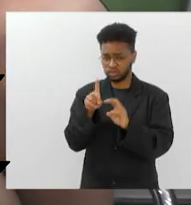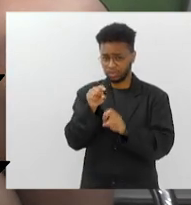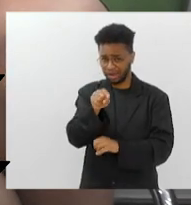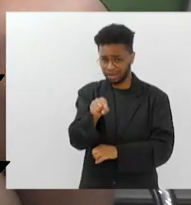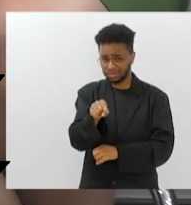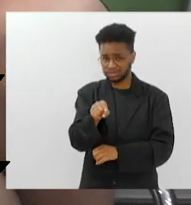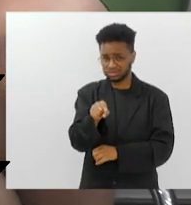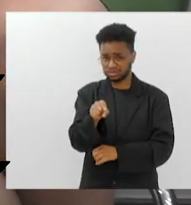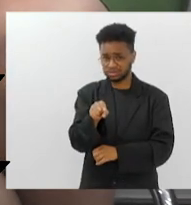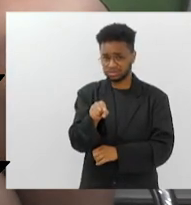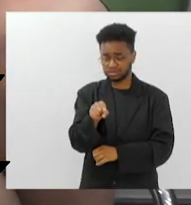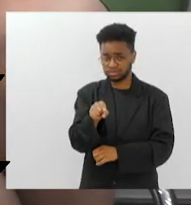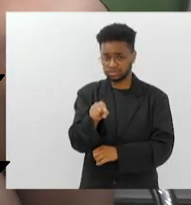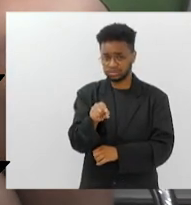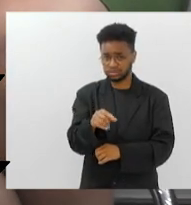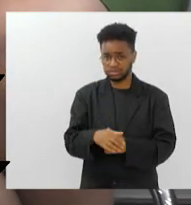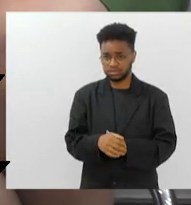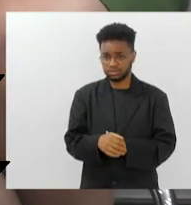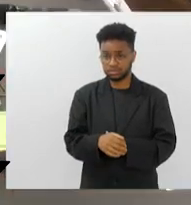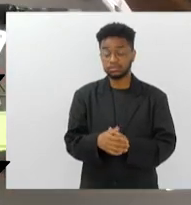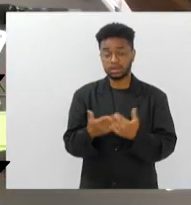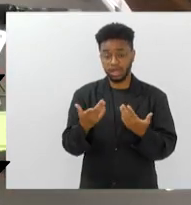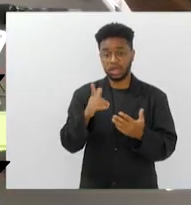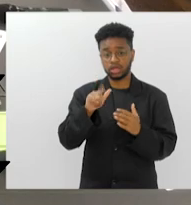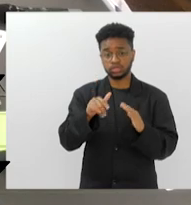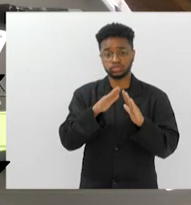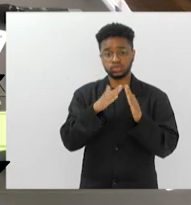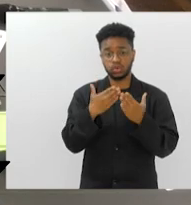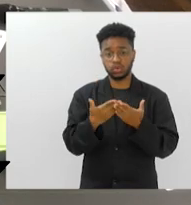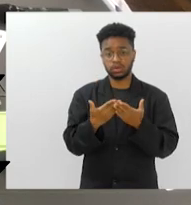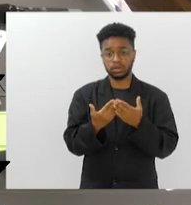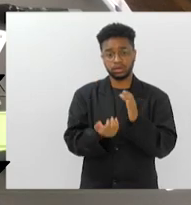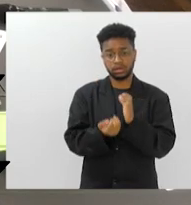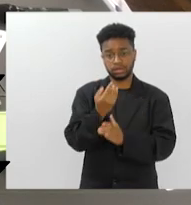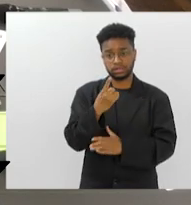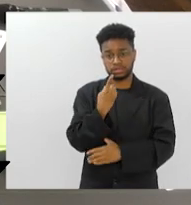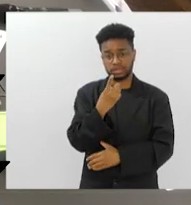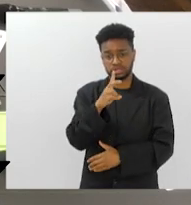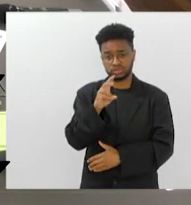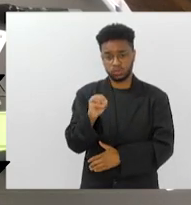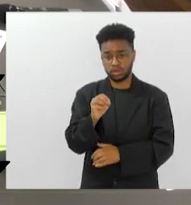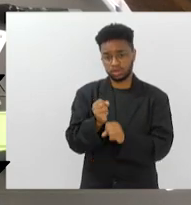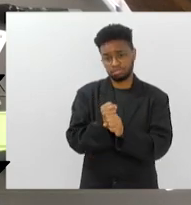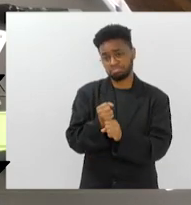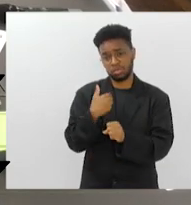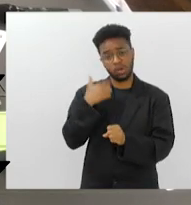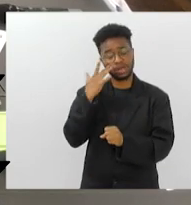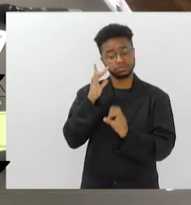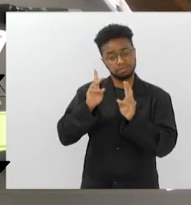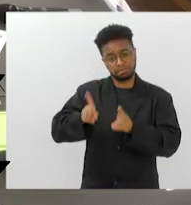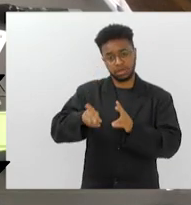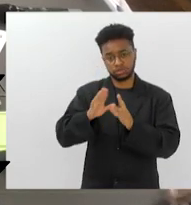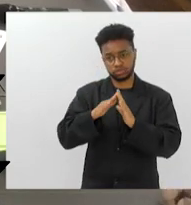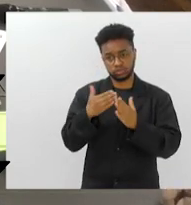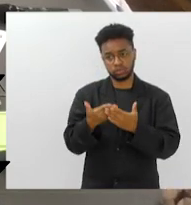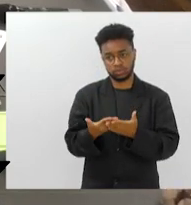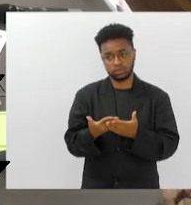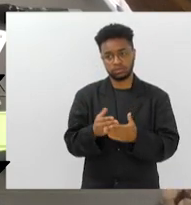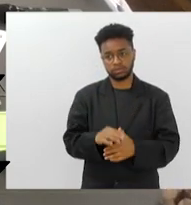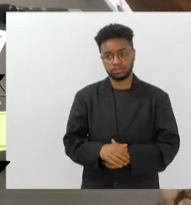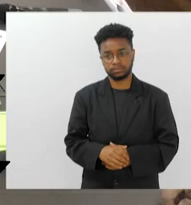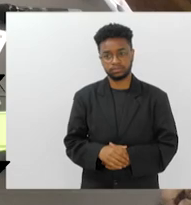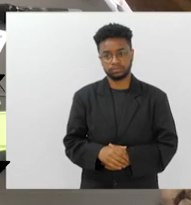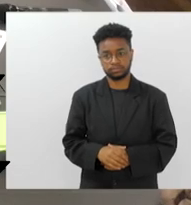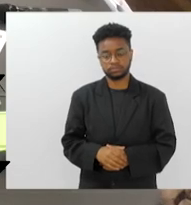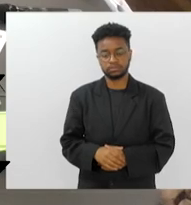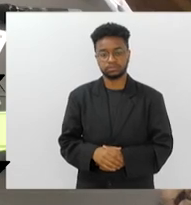Politécnica é a escola fundada de 150 anos eu acho que a gente tá falando da mesma escola Poli do FJ isso é